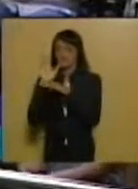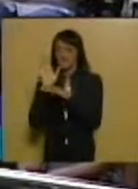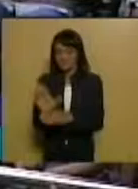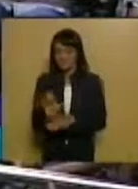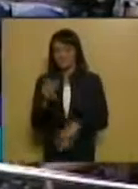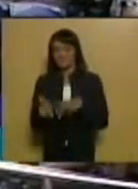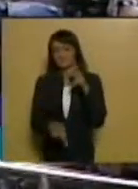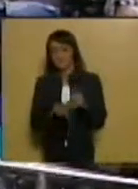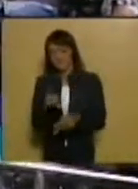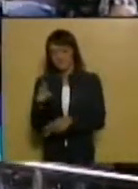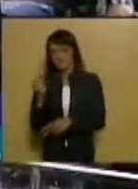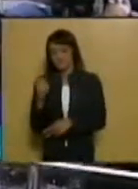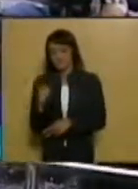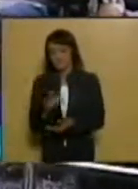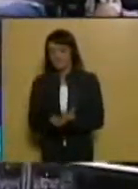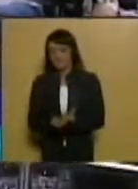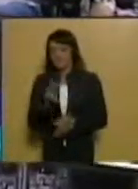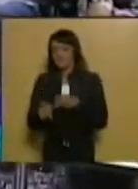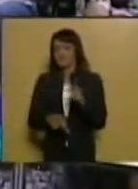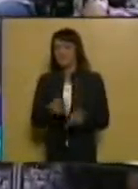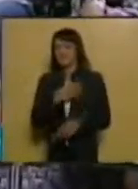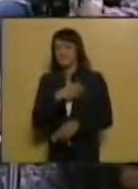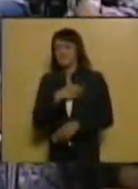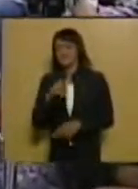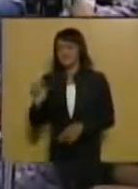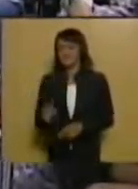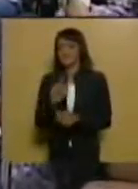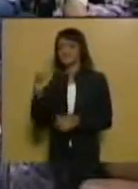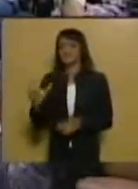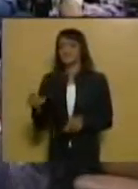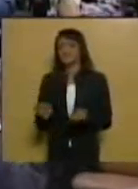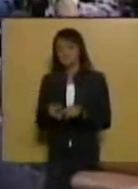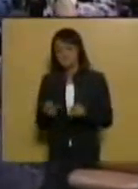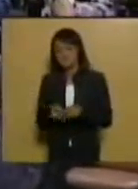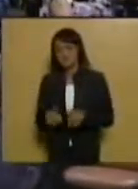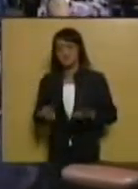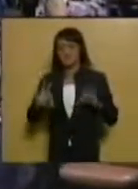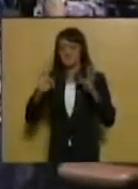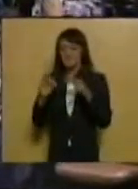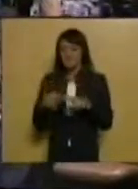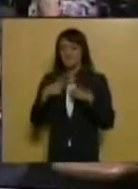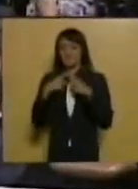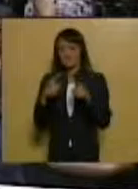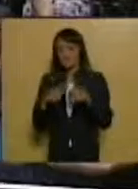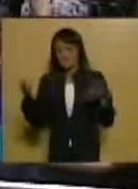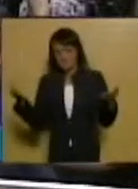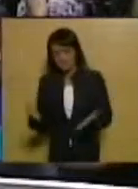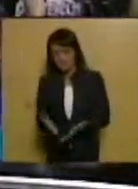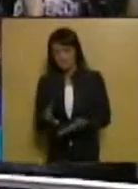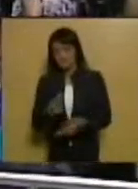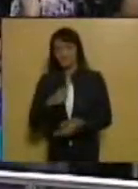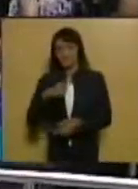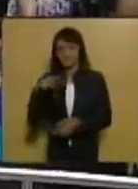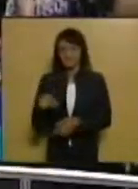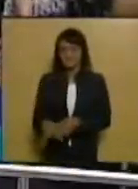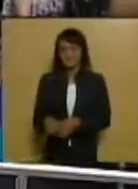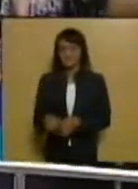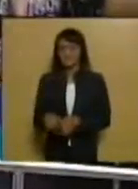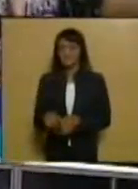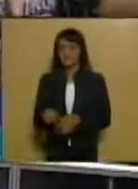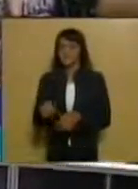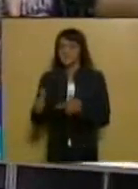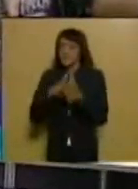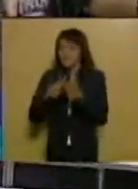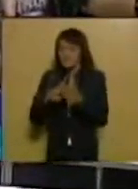esse povo sergipano, o povo da Bahia e o povo de Alagoas. Com todas as reclamações que nós ouvimos aqui, com todas as